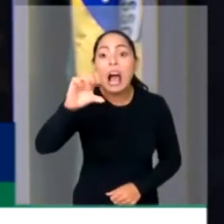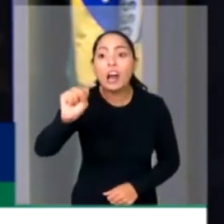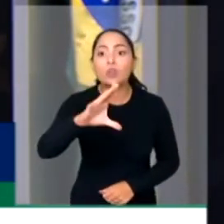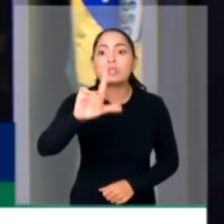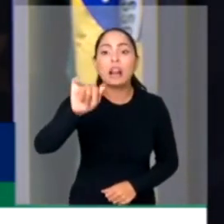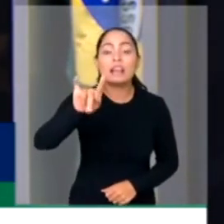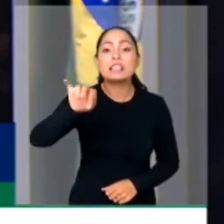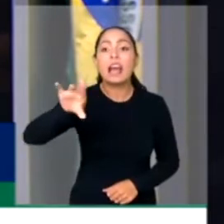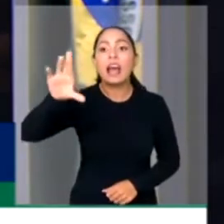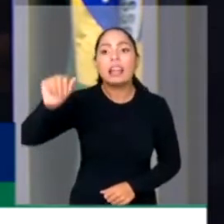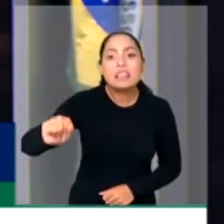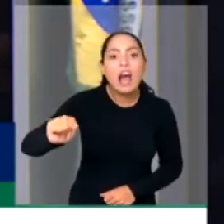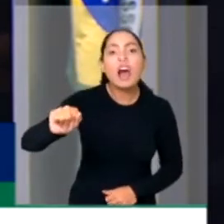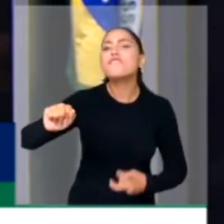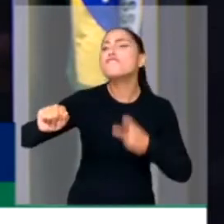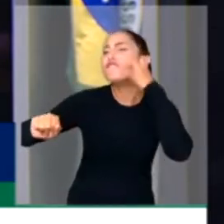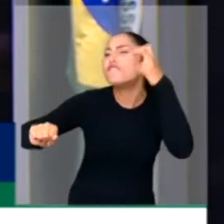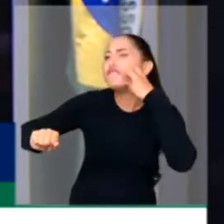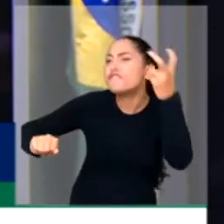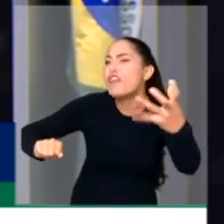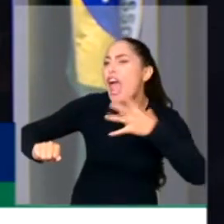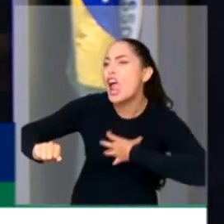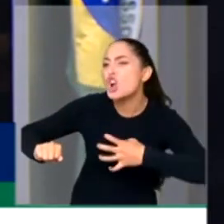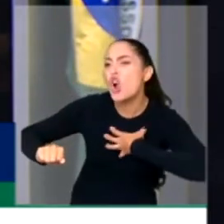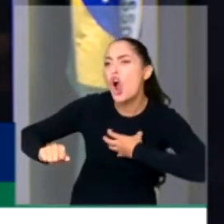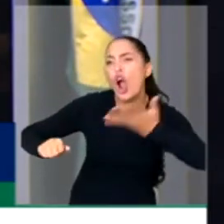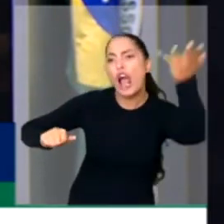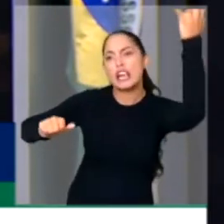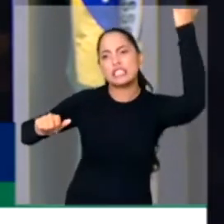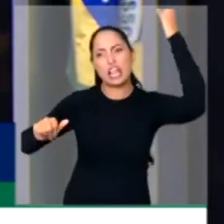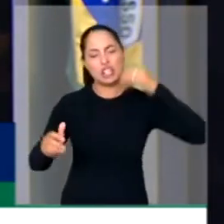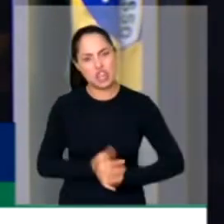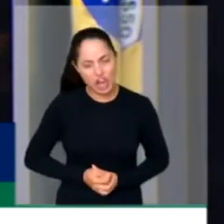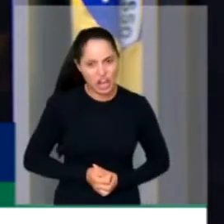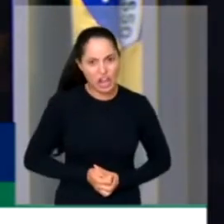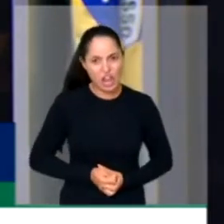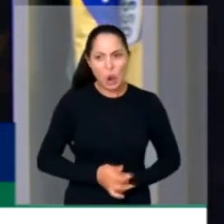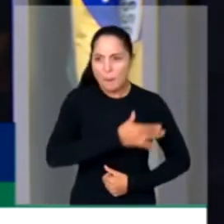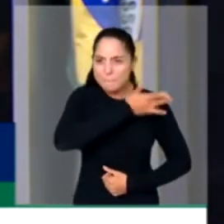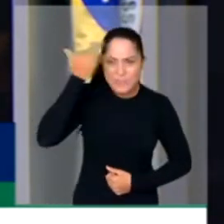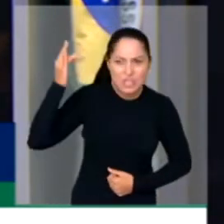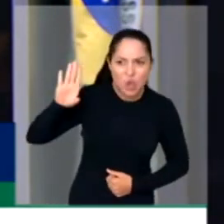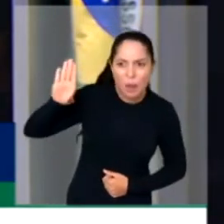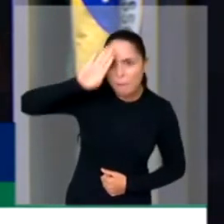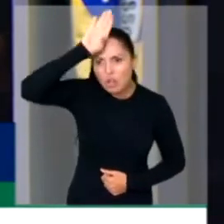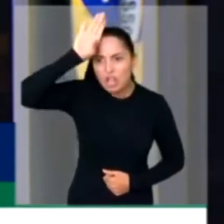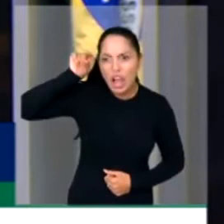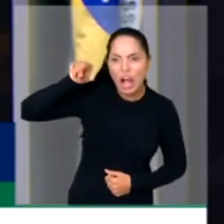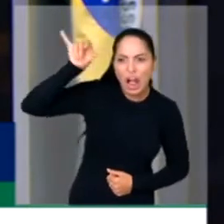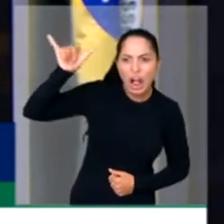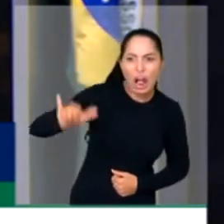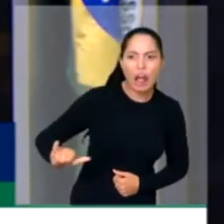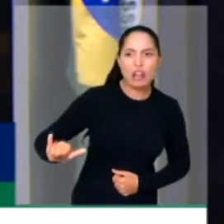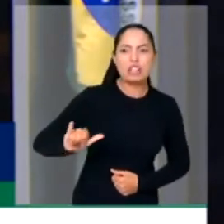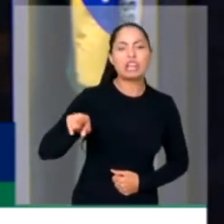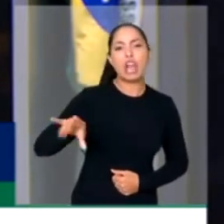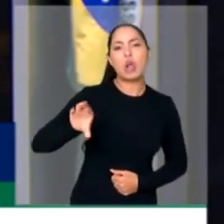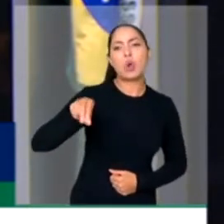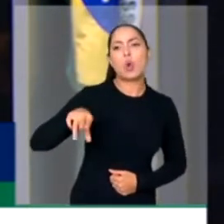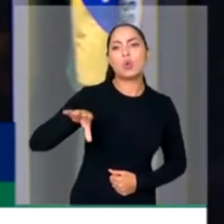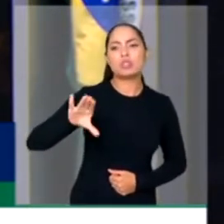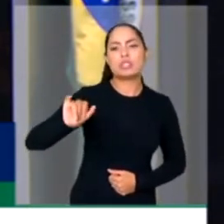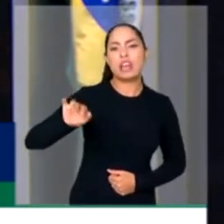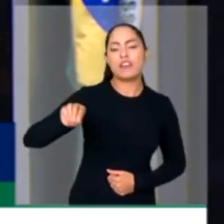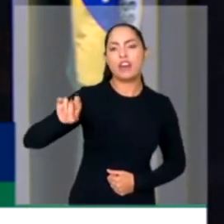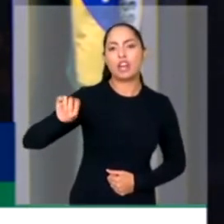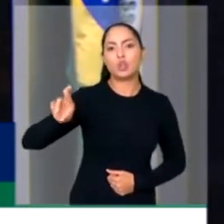Lacerda sentiria vergonha de ver um verme como Jair Bolsonaro chamando-se de conservador.